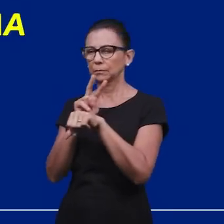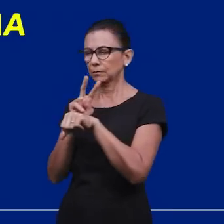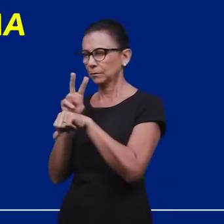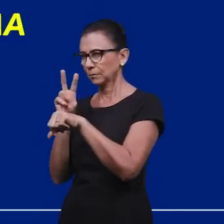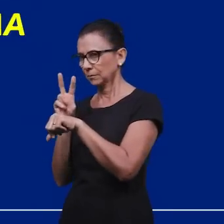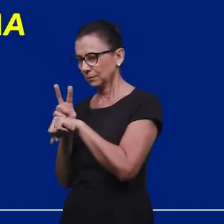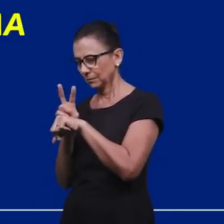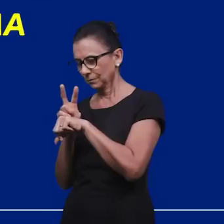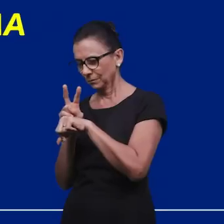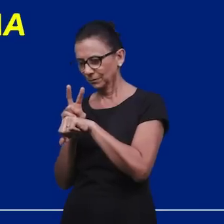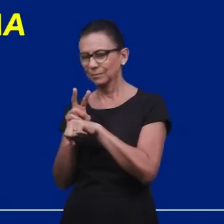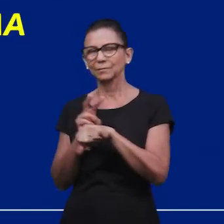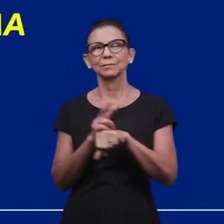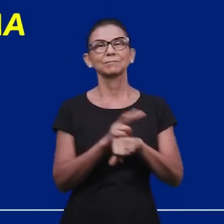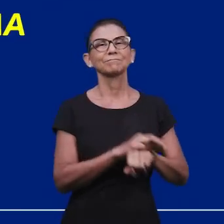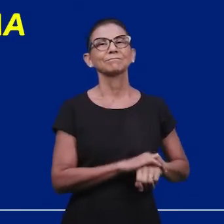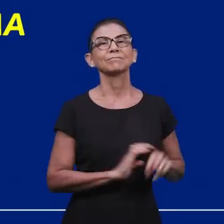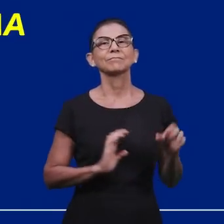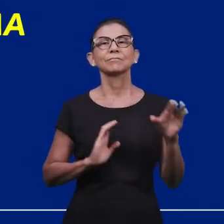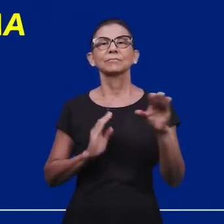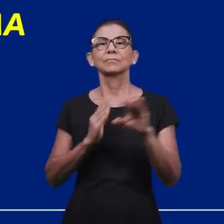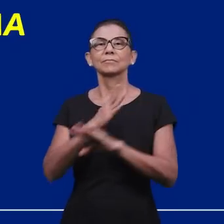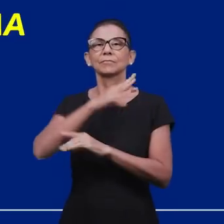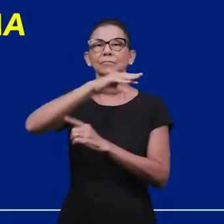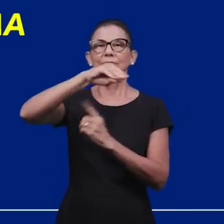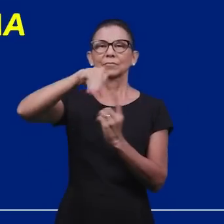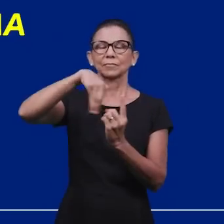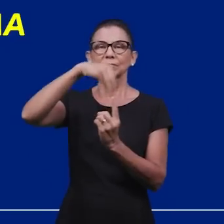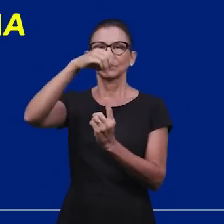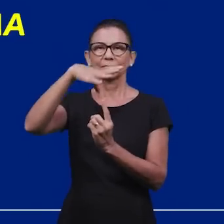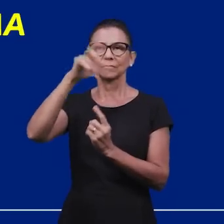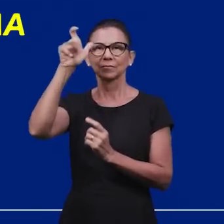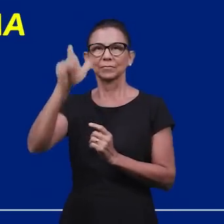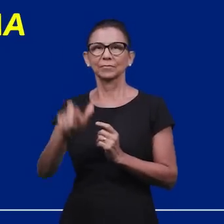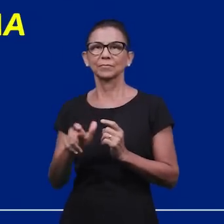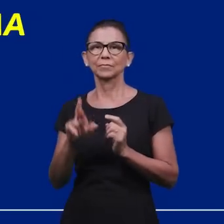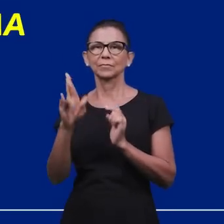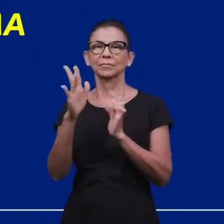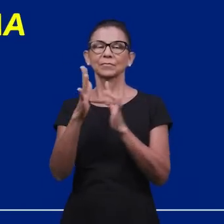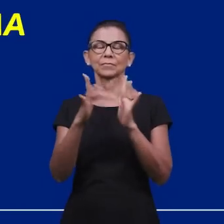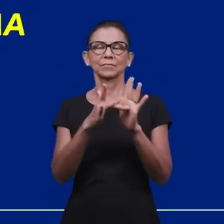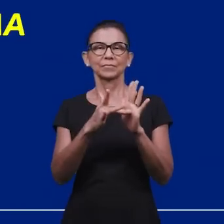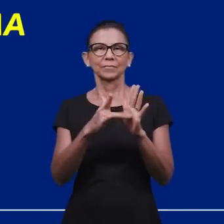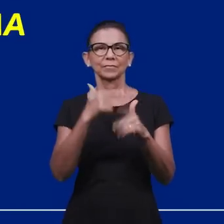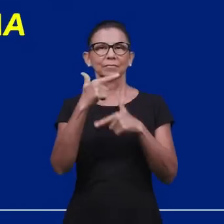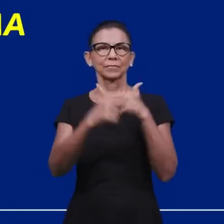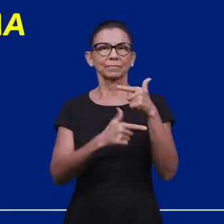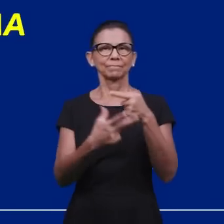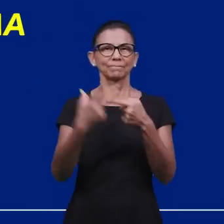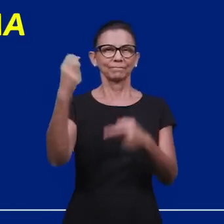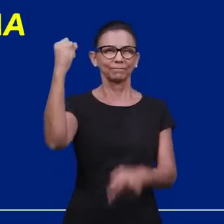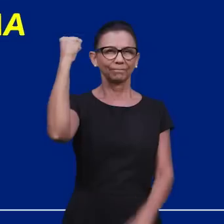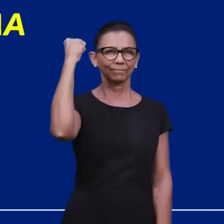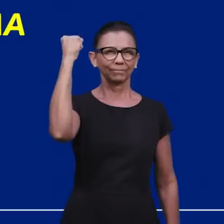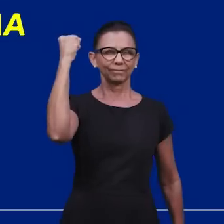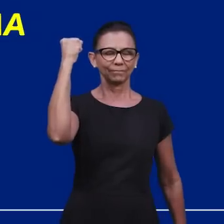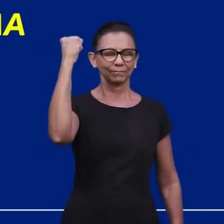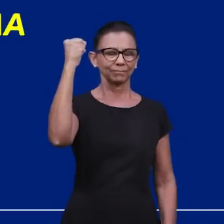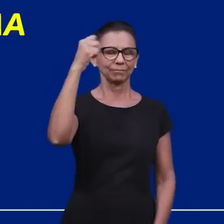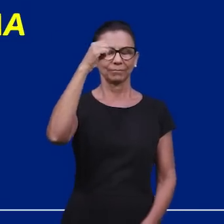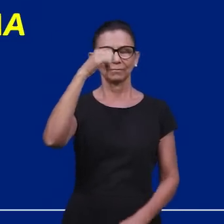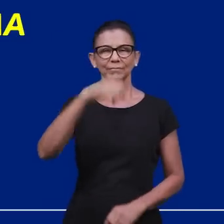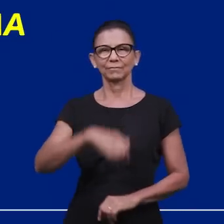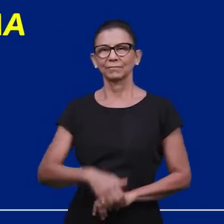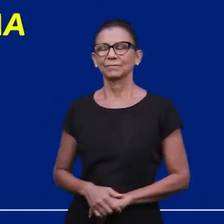e temos acesso às armas celestiais poderosas em Cristo Jesus para vencermos as lutas